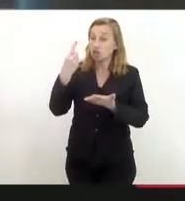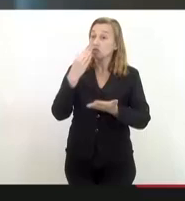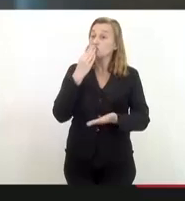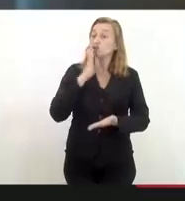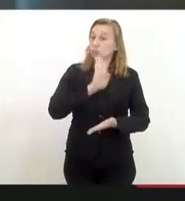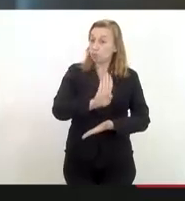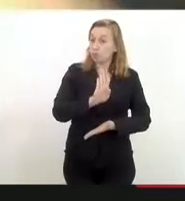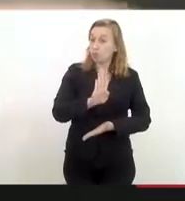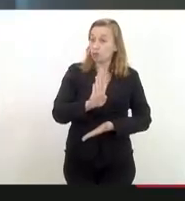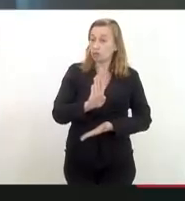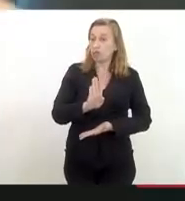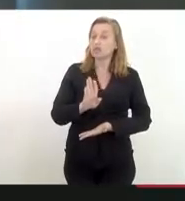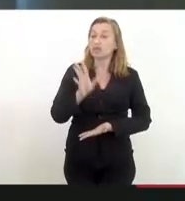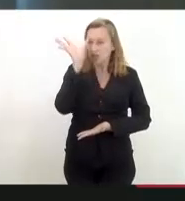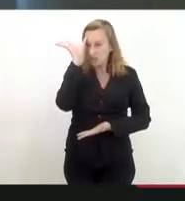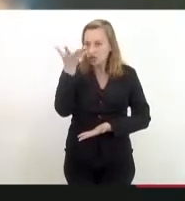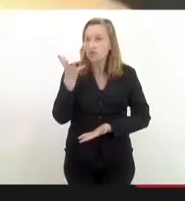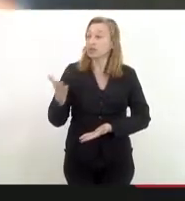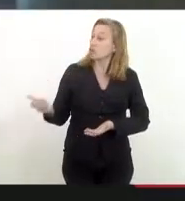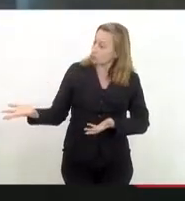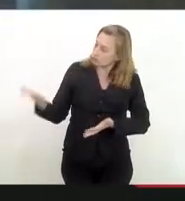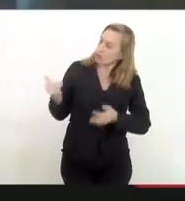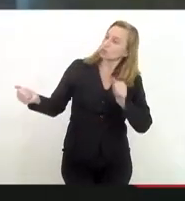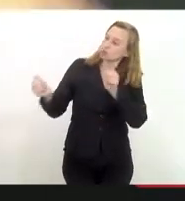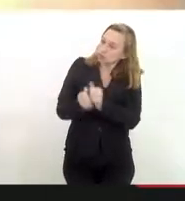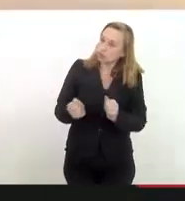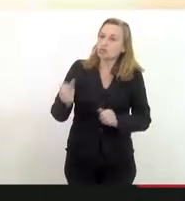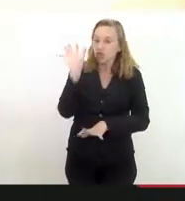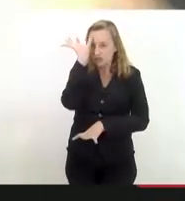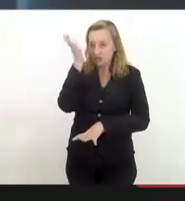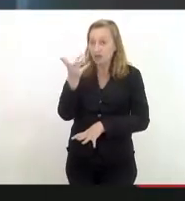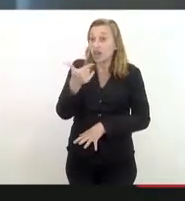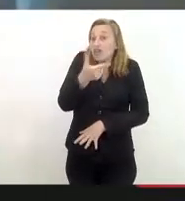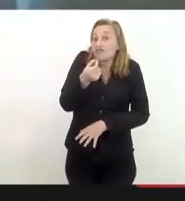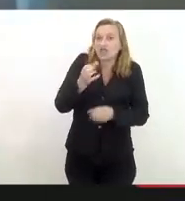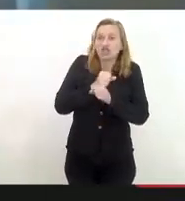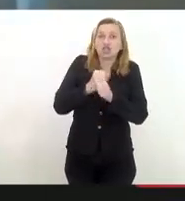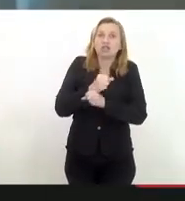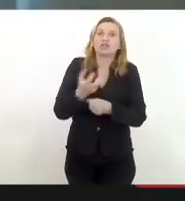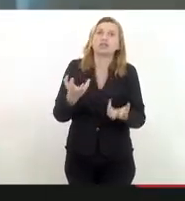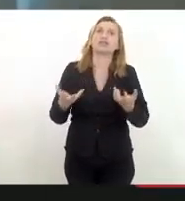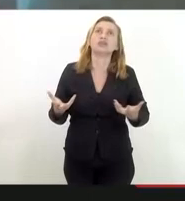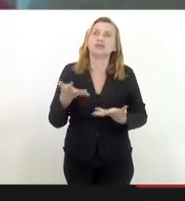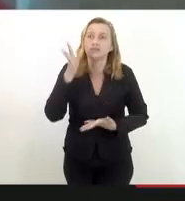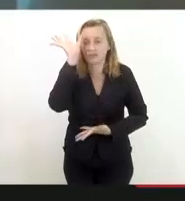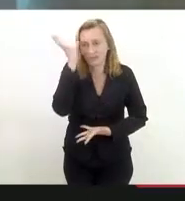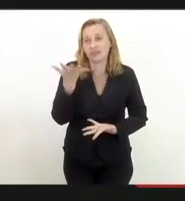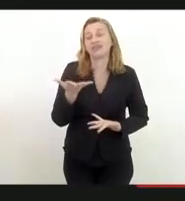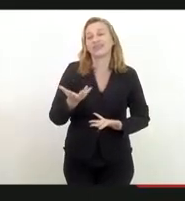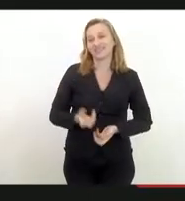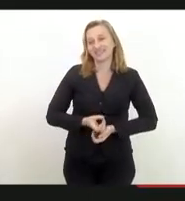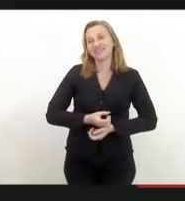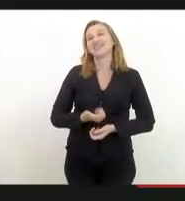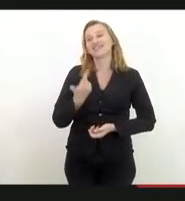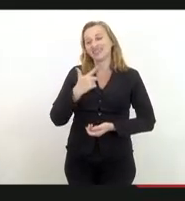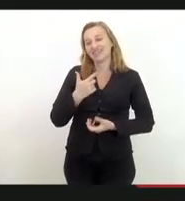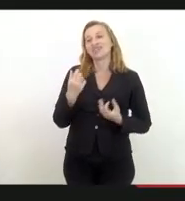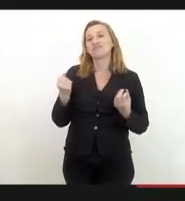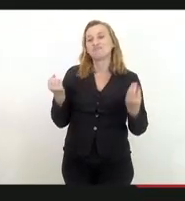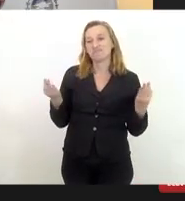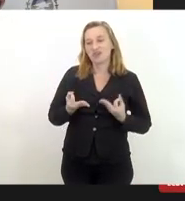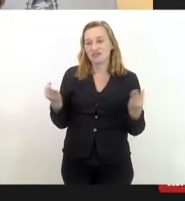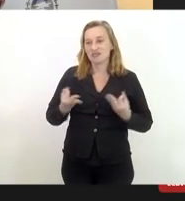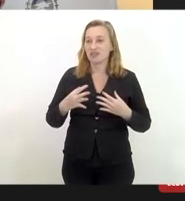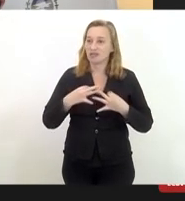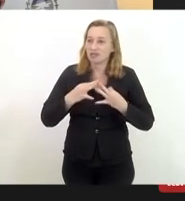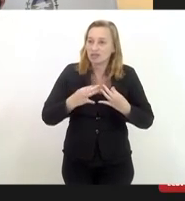quer resolver, vamos resolver. Estamos aqui já há 20 anos tentando resolver. Perfeito. À disposição, se